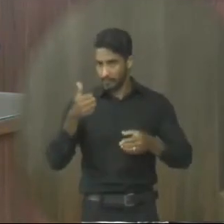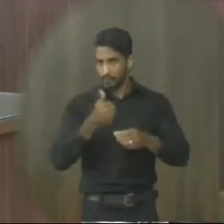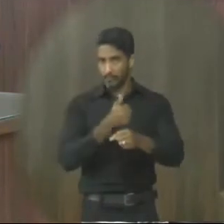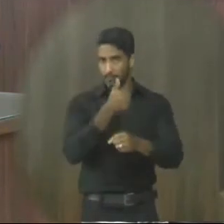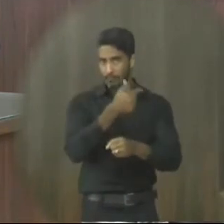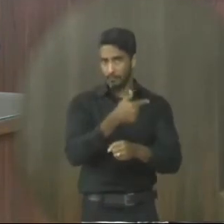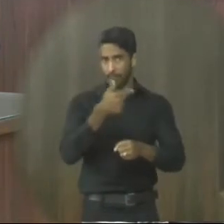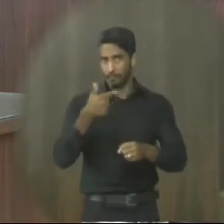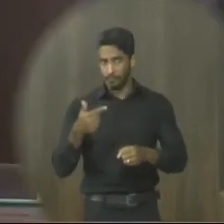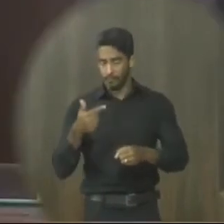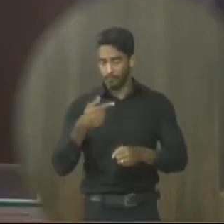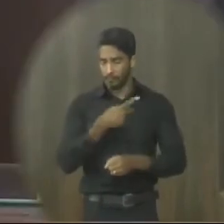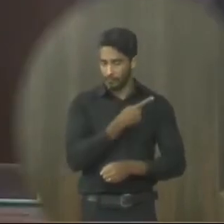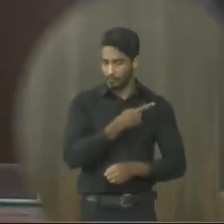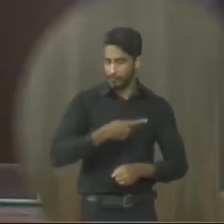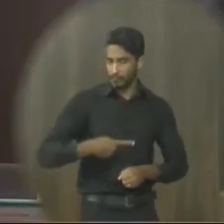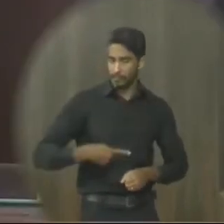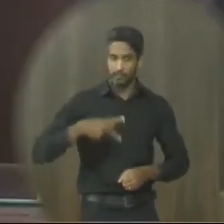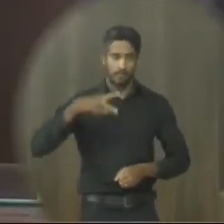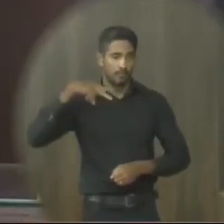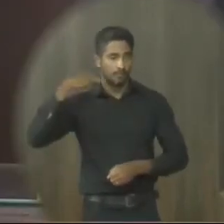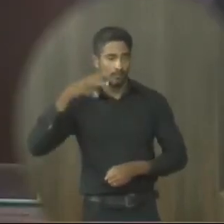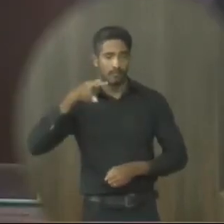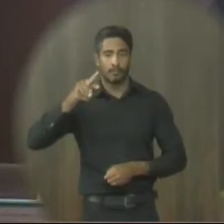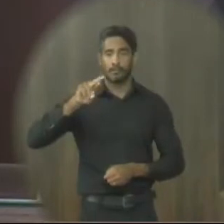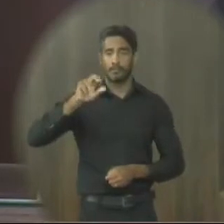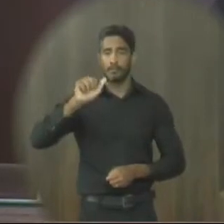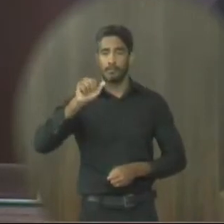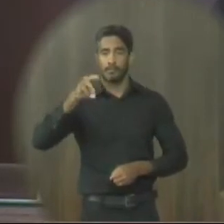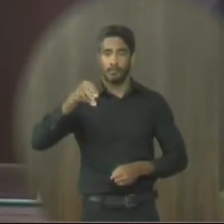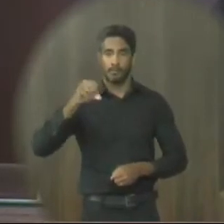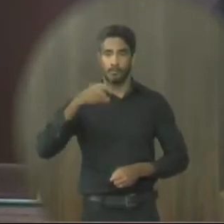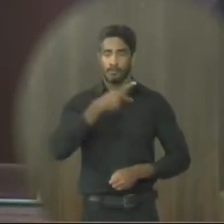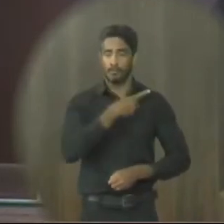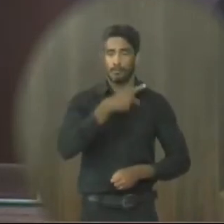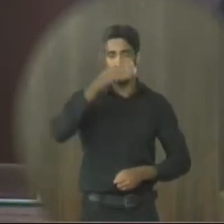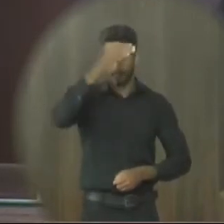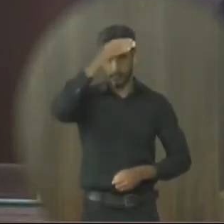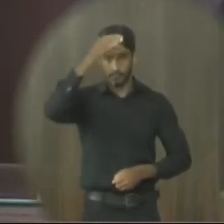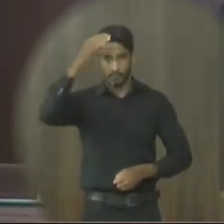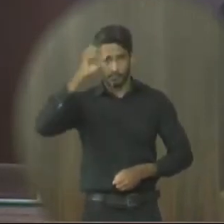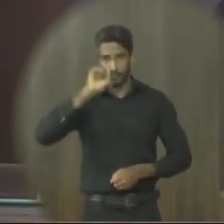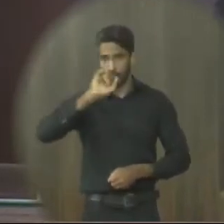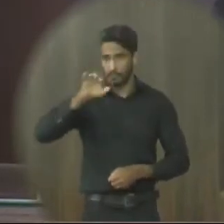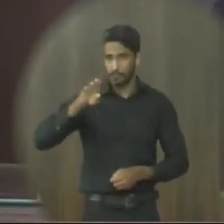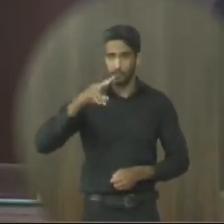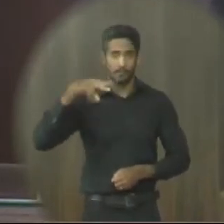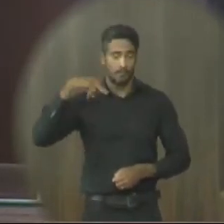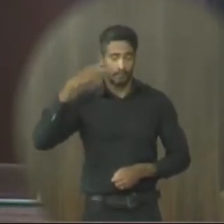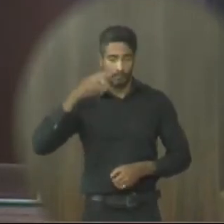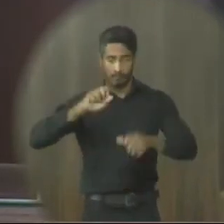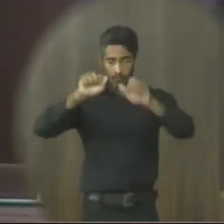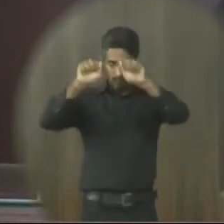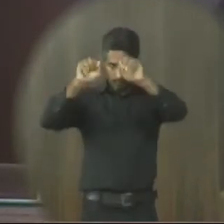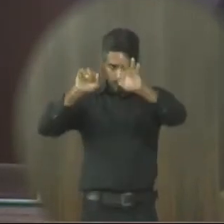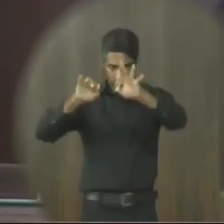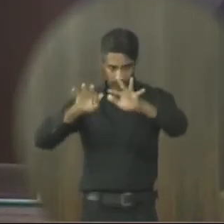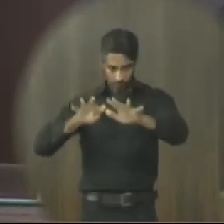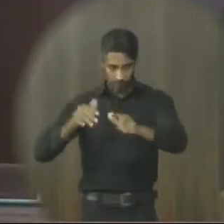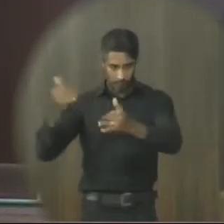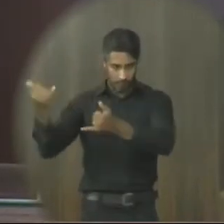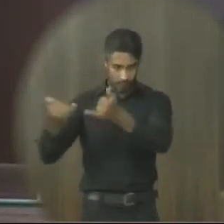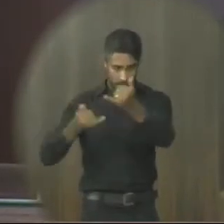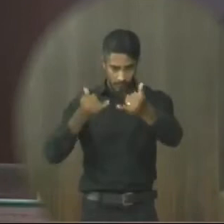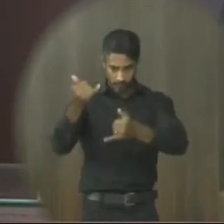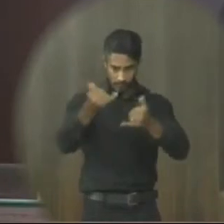071-2022, ao excelentíssimo senhor Ramon Alessandro Araújo, presidente da Câmara Municipal de Janaúba, o vereador que subscreve venha-se de forma